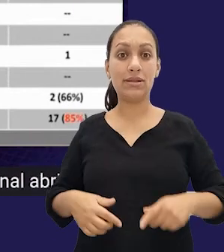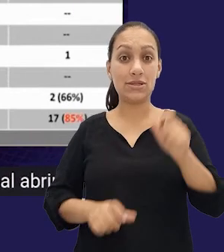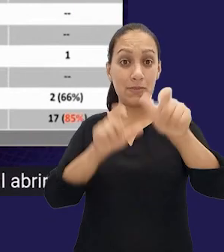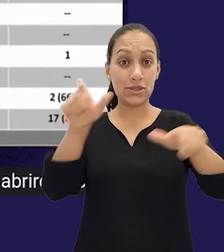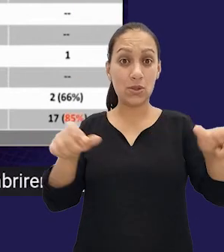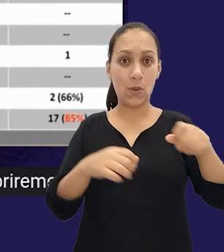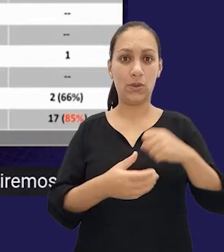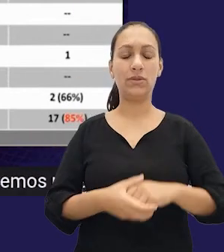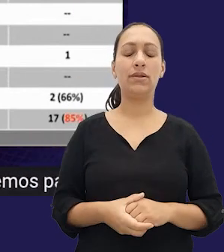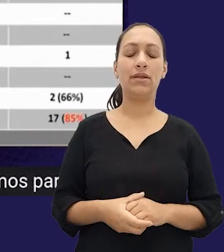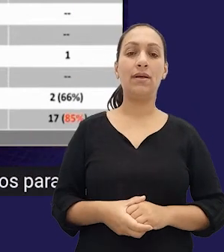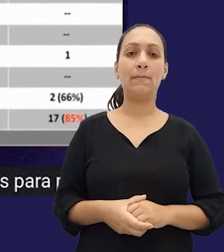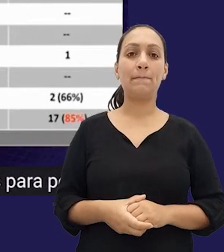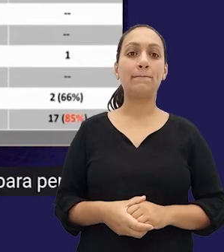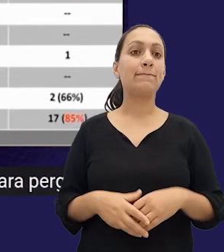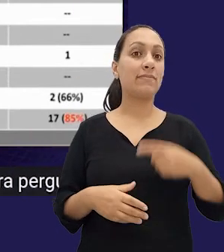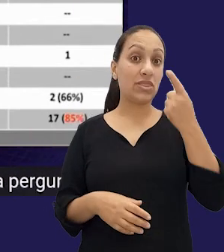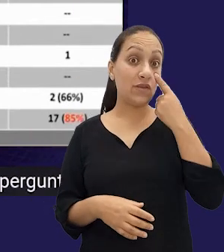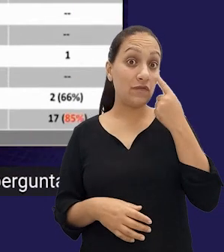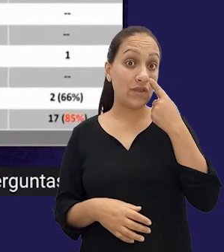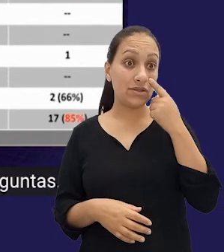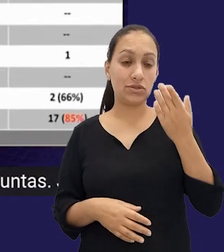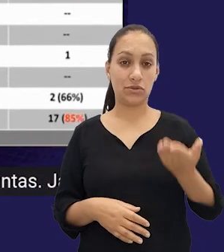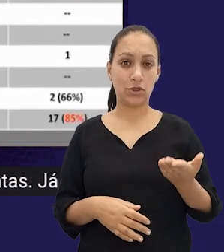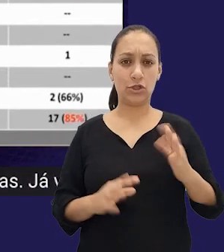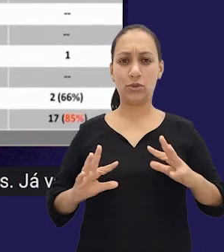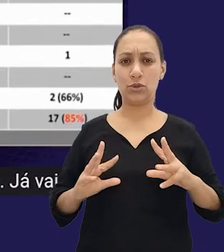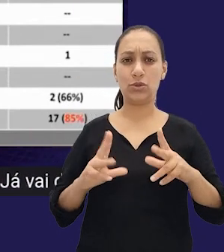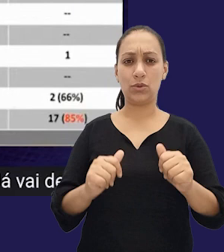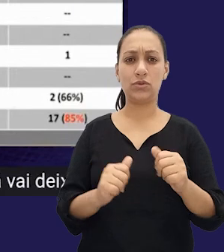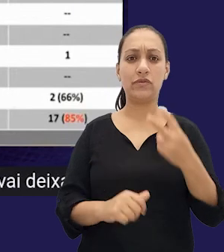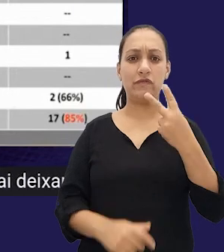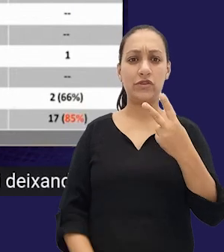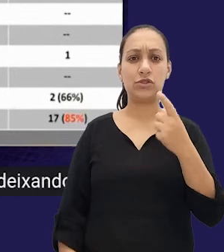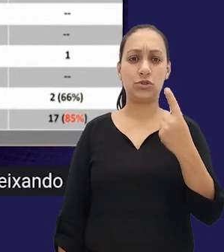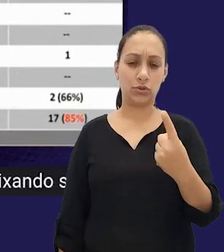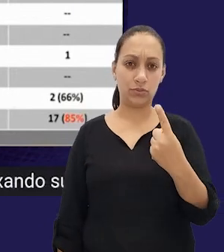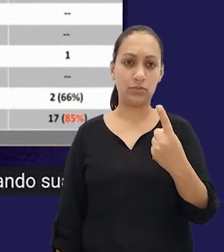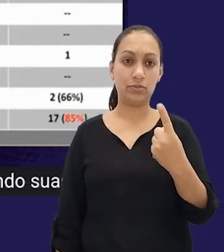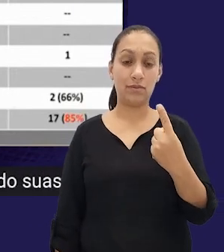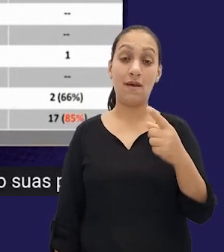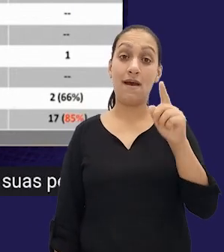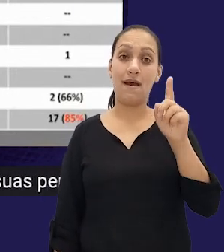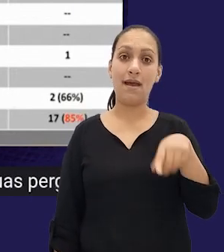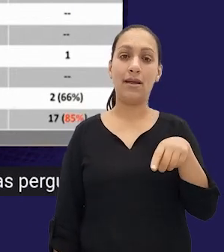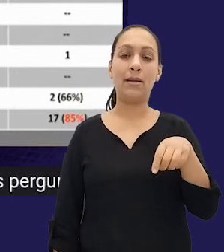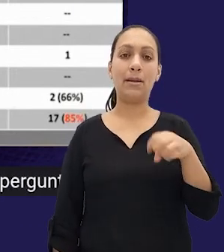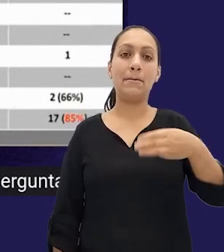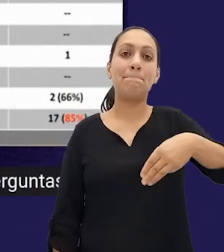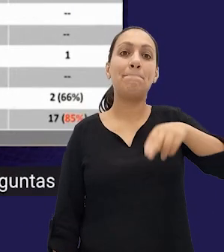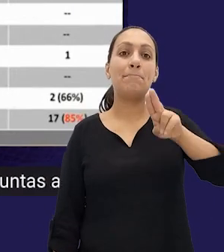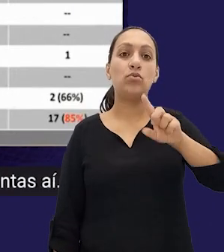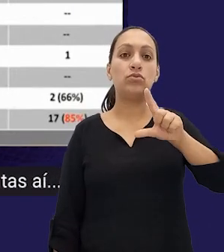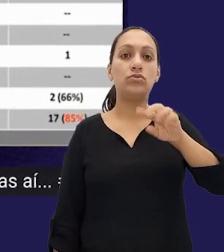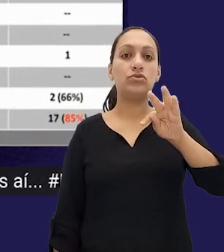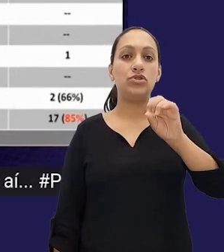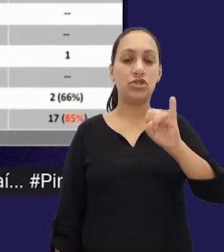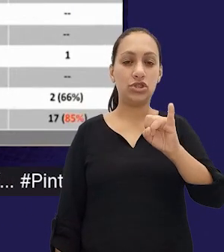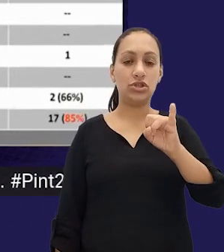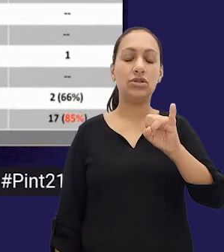E olha só, todos os 21 Acinetobacter eram multidroga resistentes.